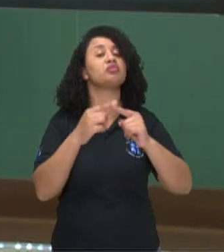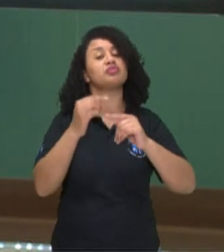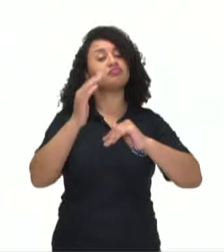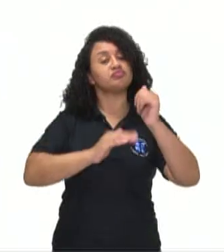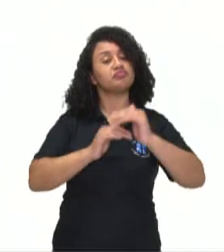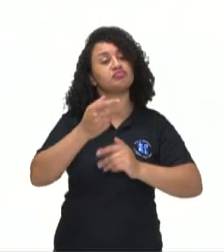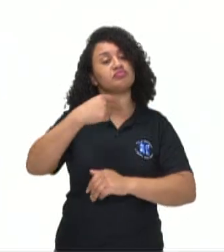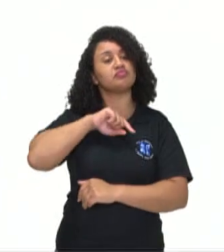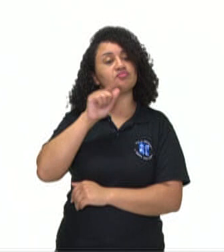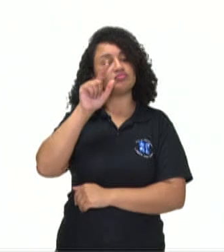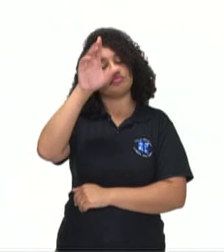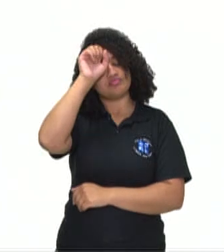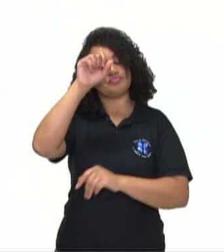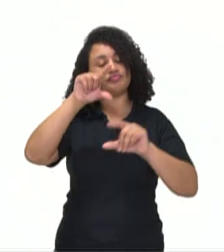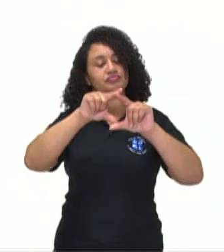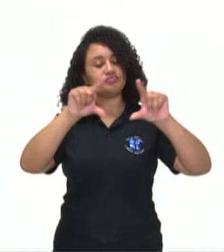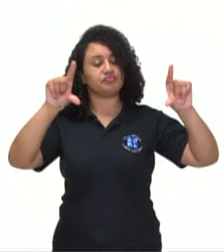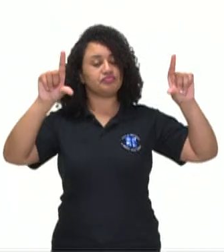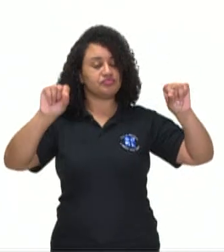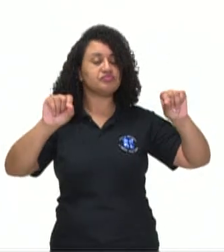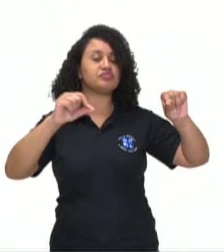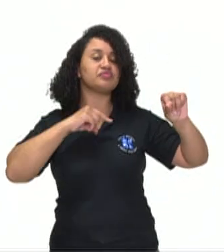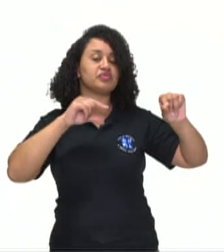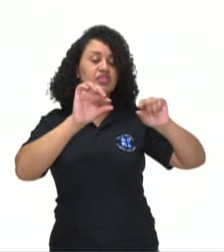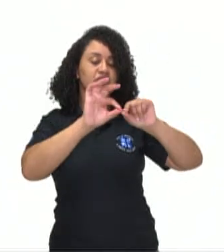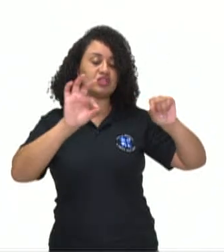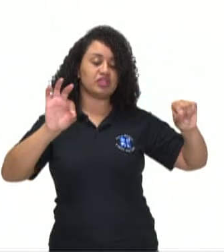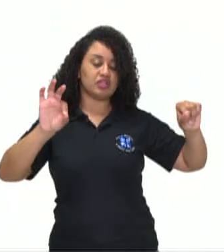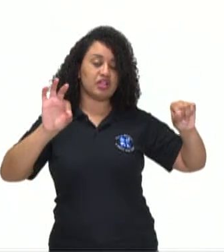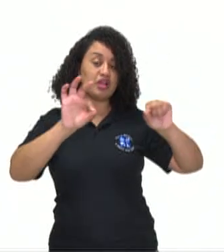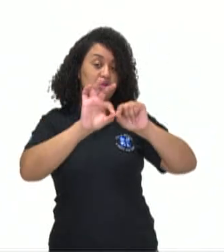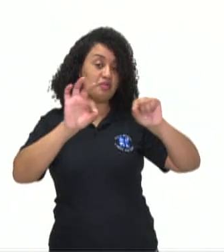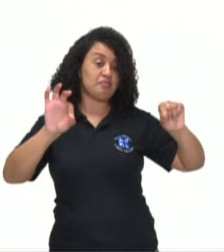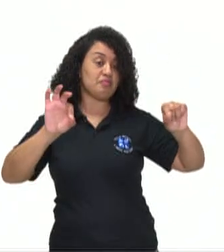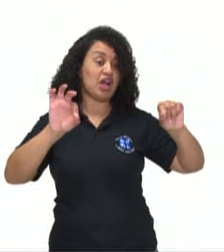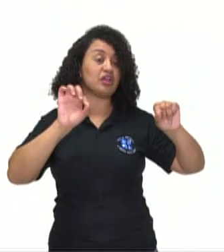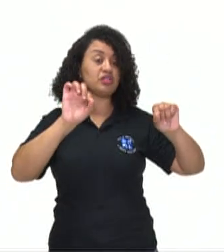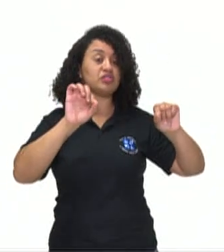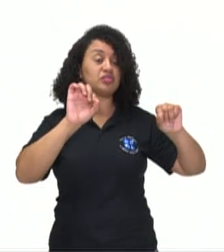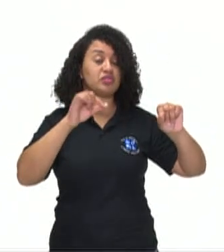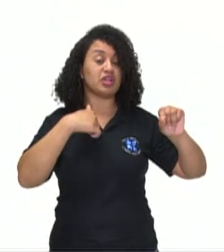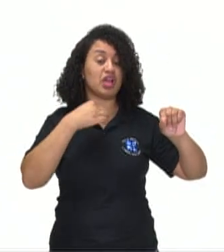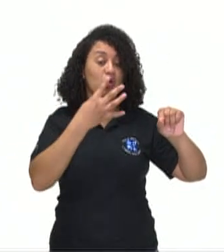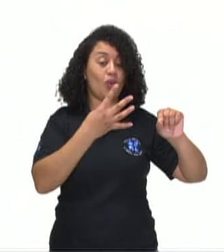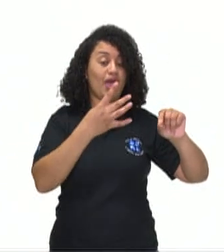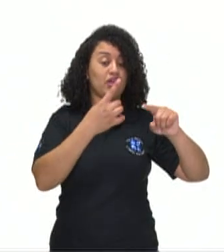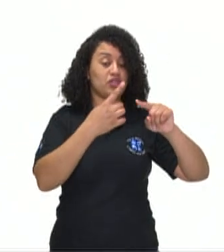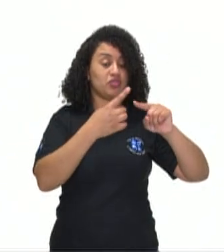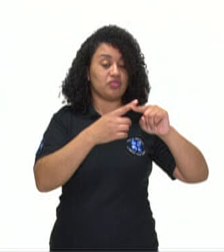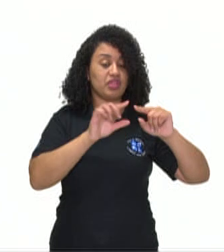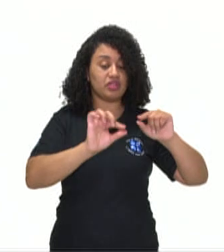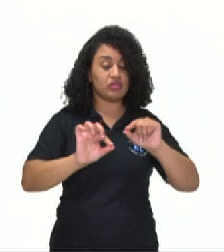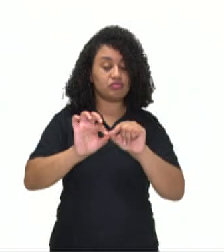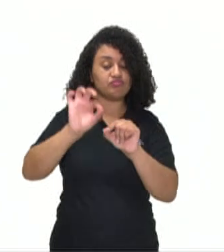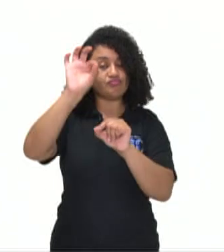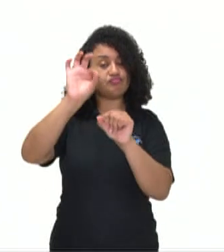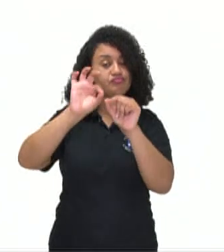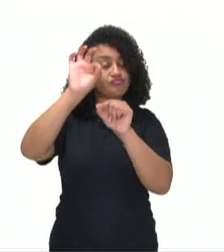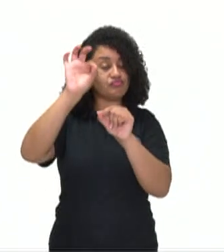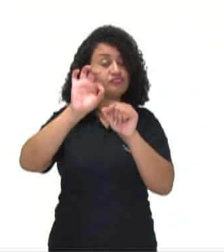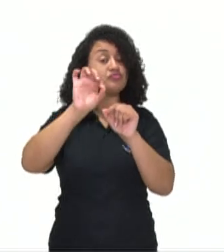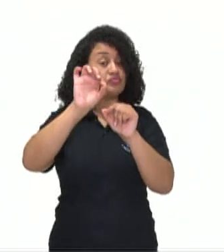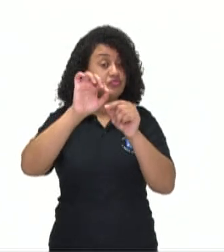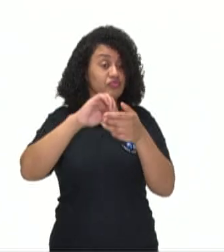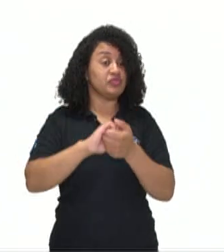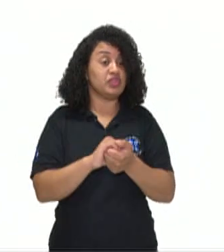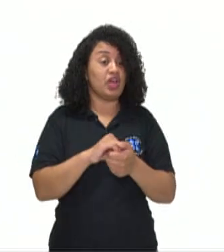aprende. Um retângulo possui a medida do seu lado maior igual ao quádruplo do lado menor. E a área